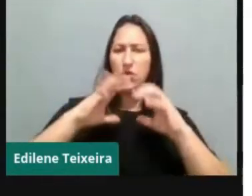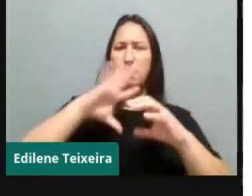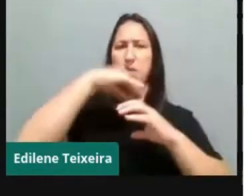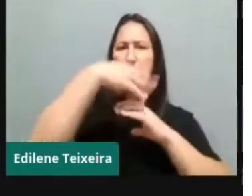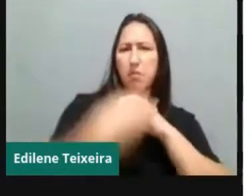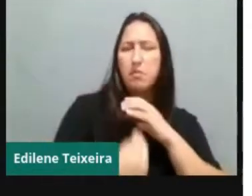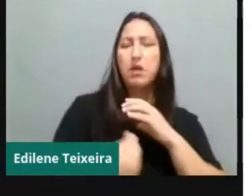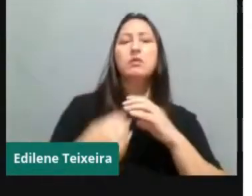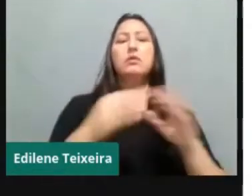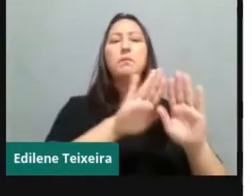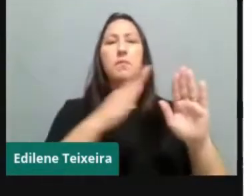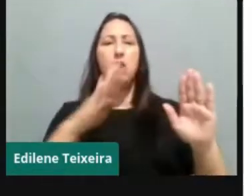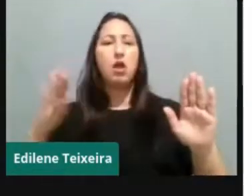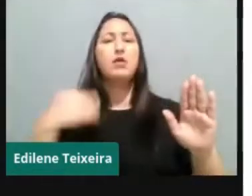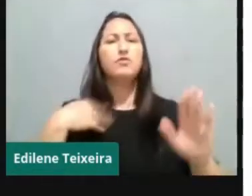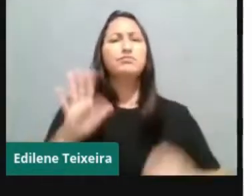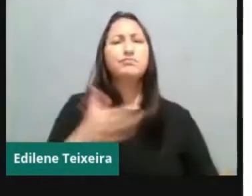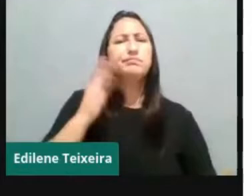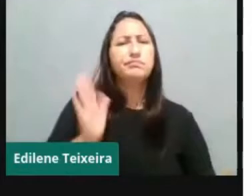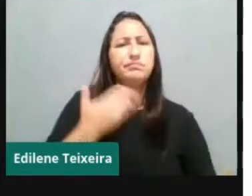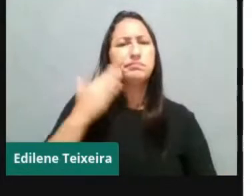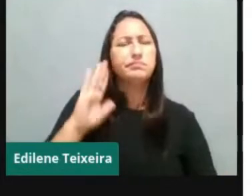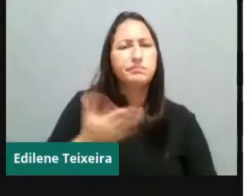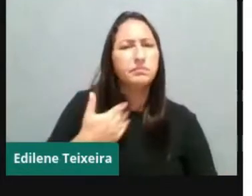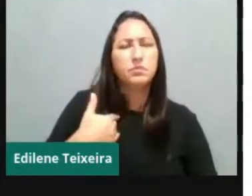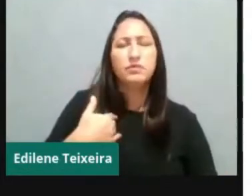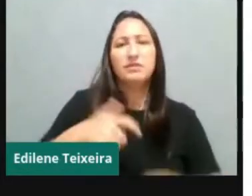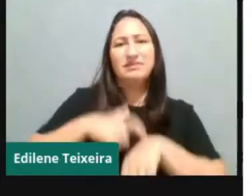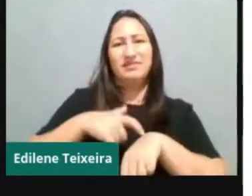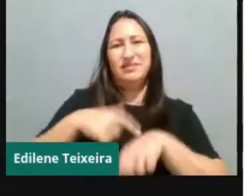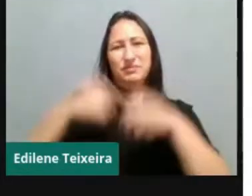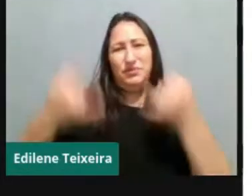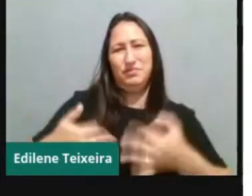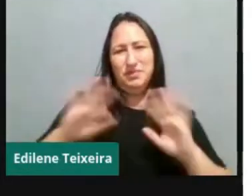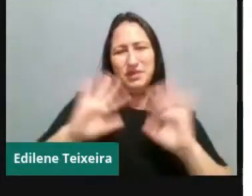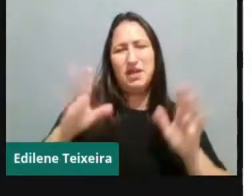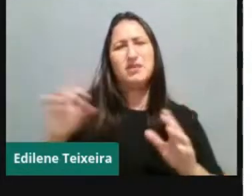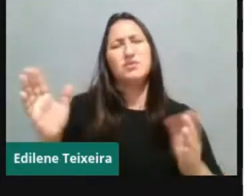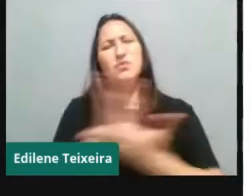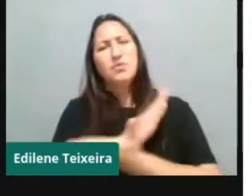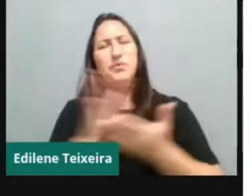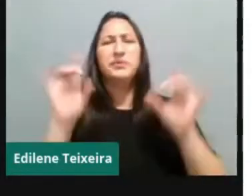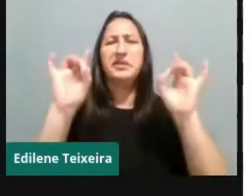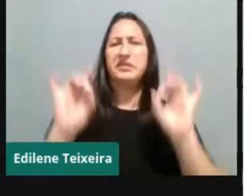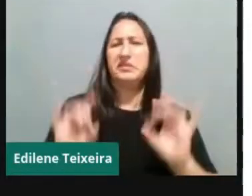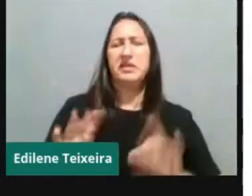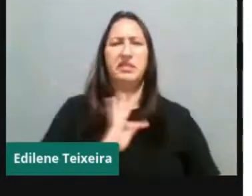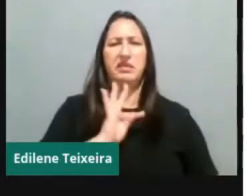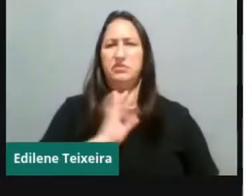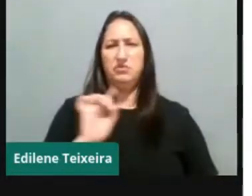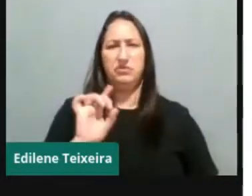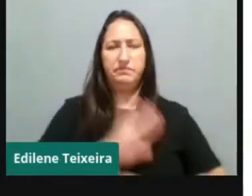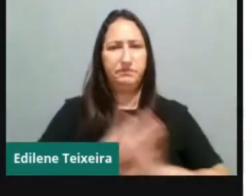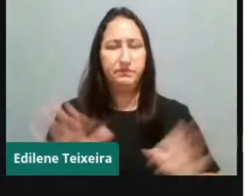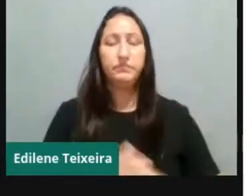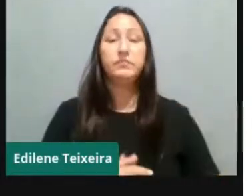um pouco essa figura, porque eu acho que não vai dar tempo de explicar, são alguns detalhes técnicos. E o que nós